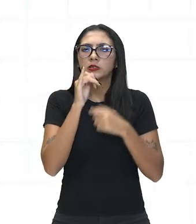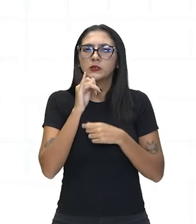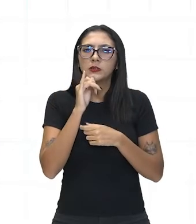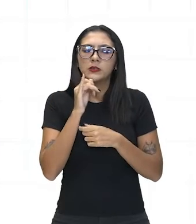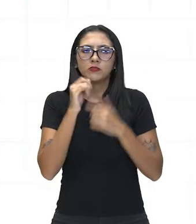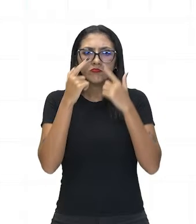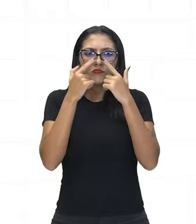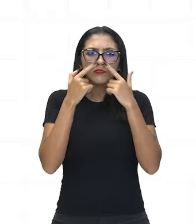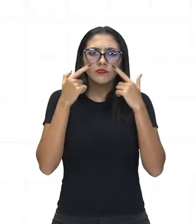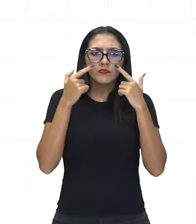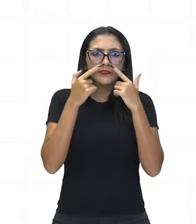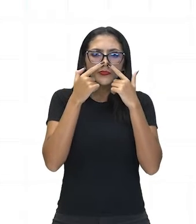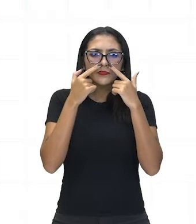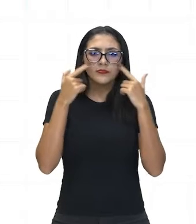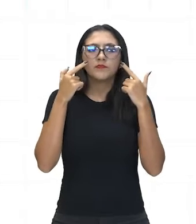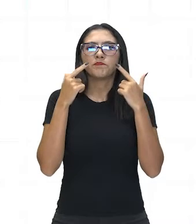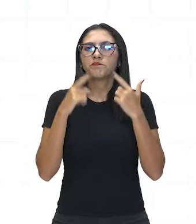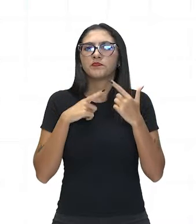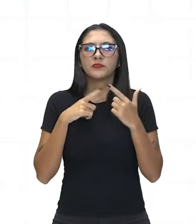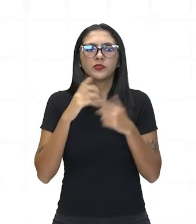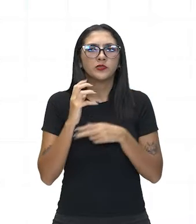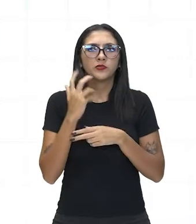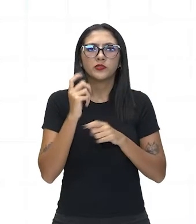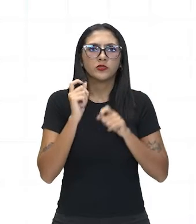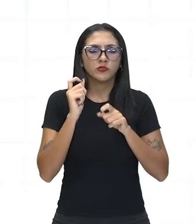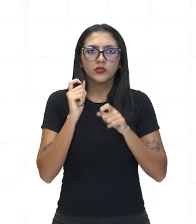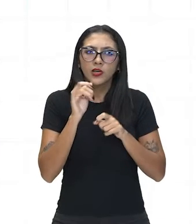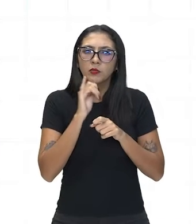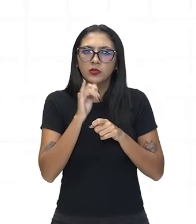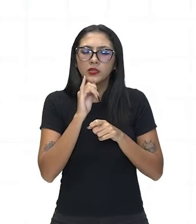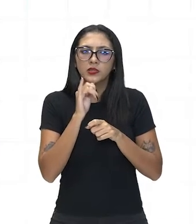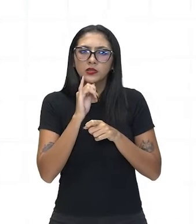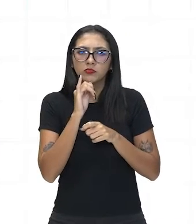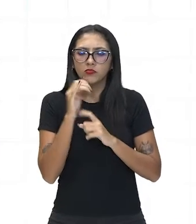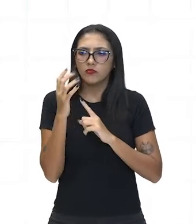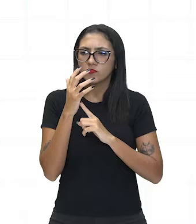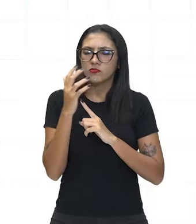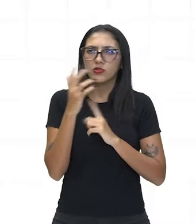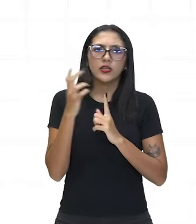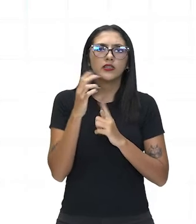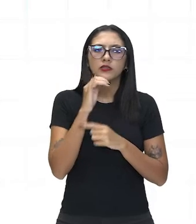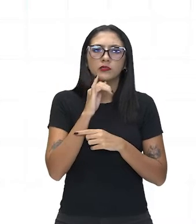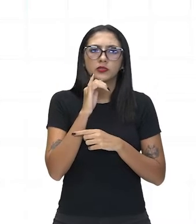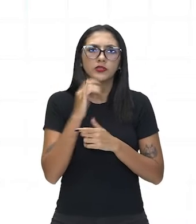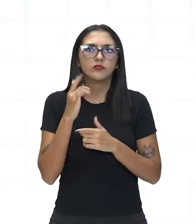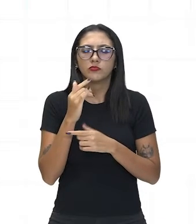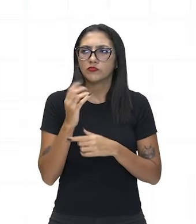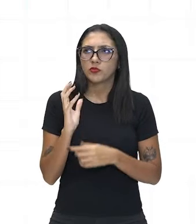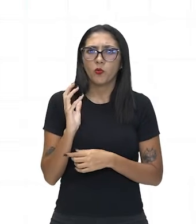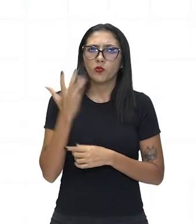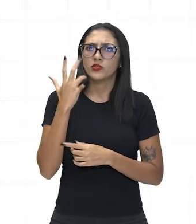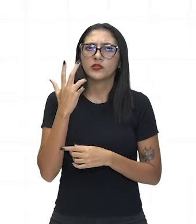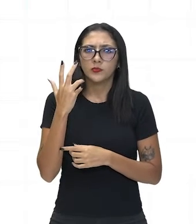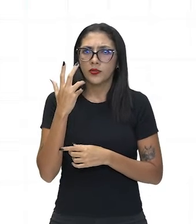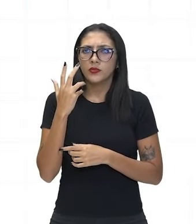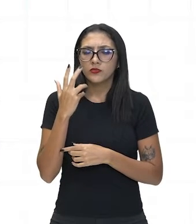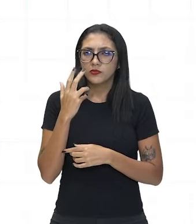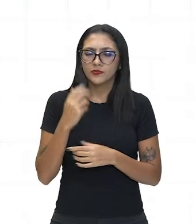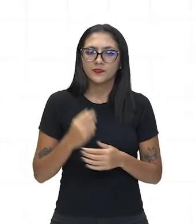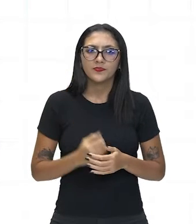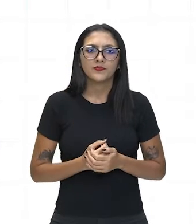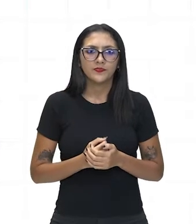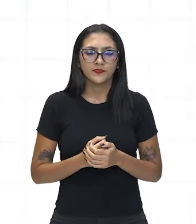circunferência maior, né? Então, o volume sanguíneo ele vai passando com muito mais rapidez ali